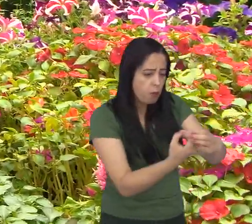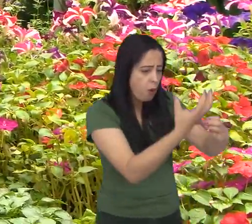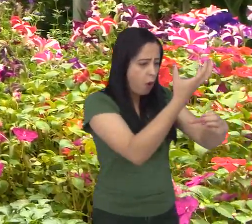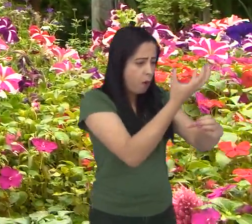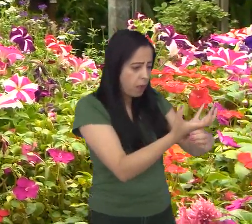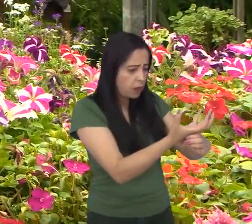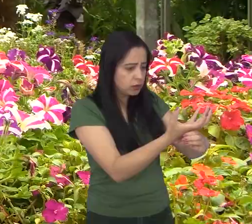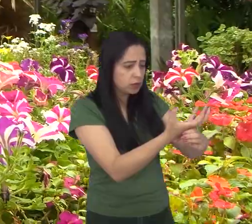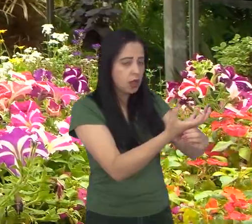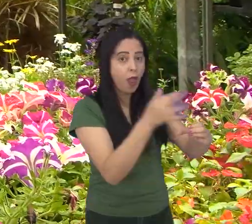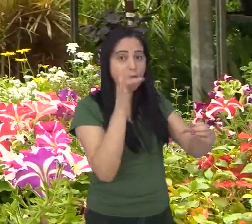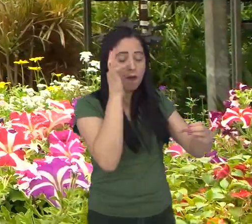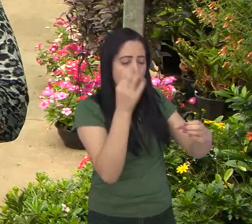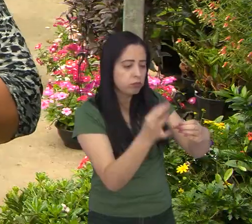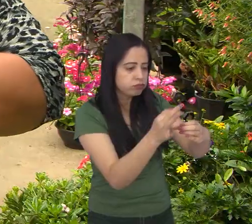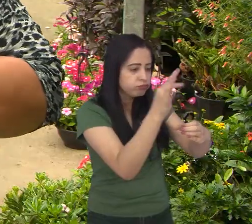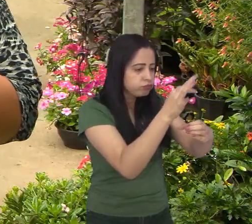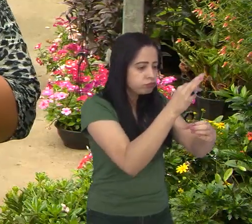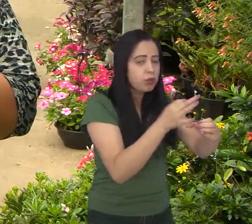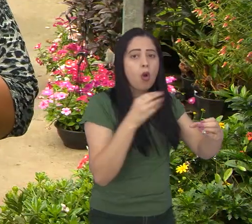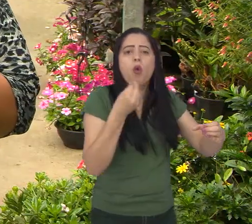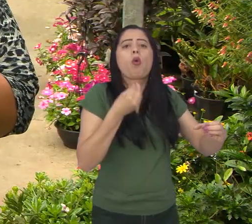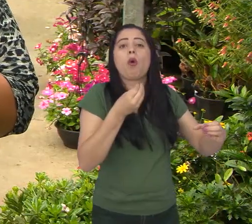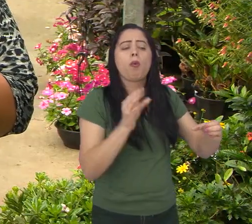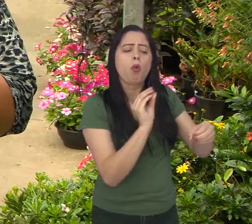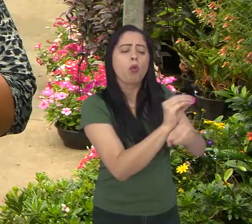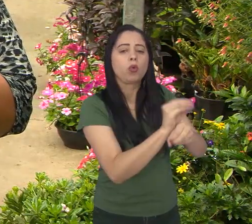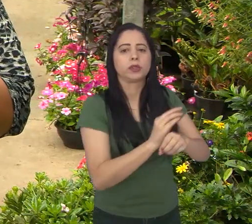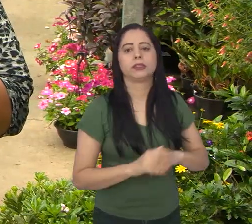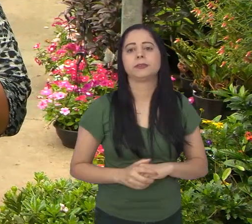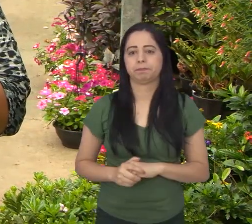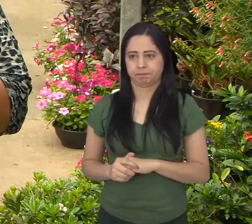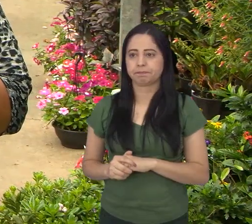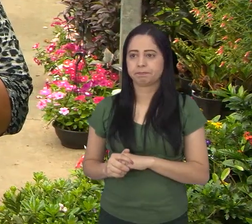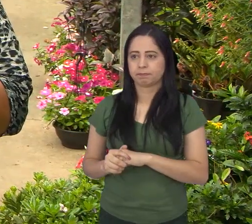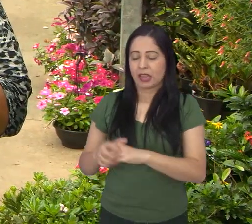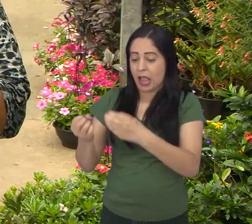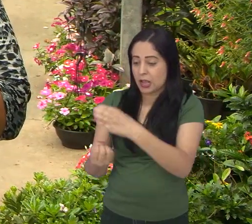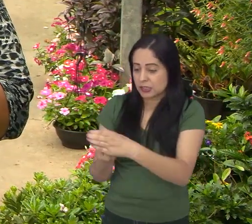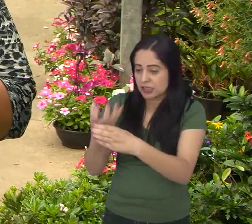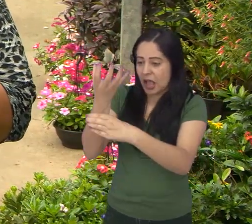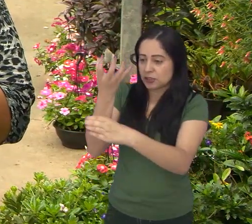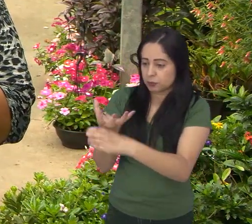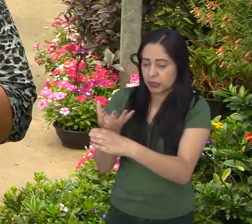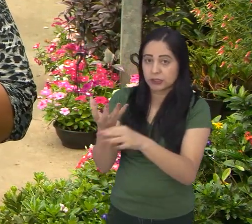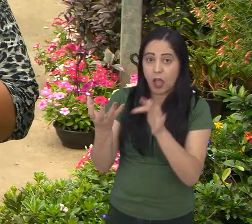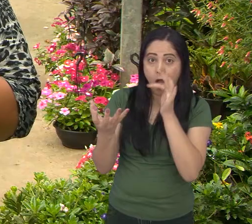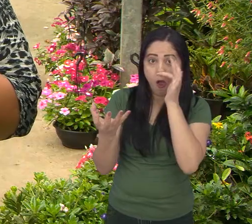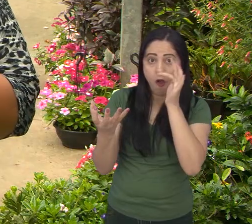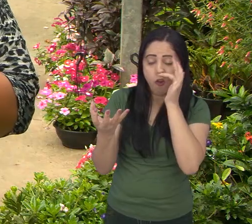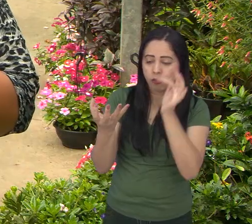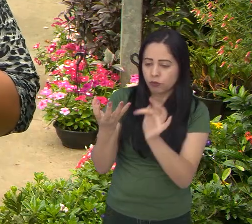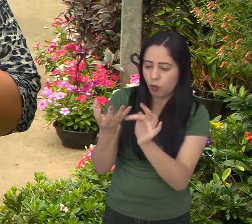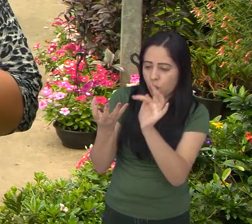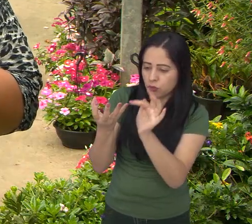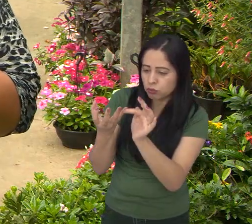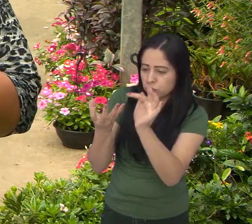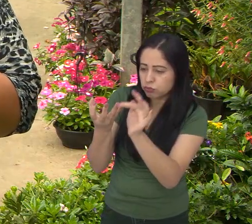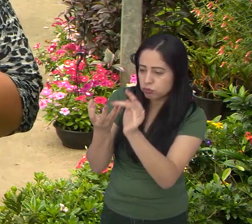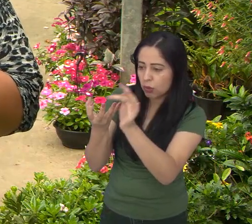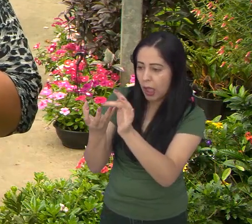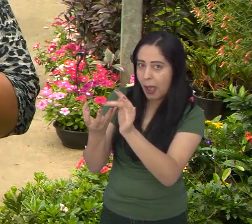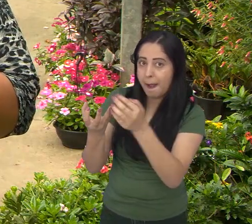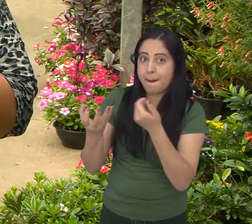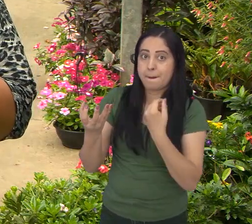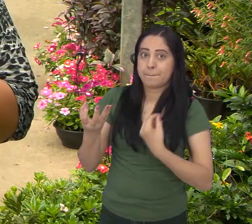as plantas que dão flores. E elas são plantas que elas precisam de um certo cuidado, porque se elas estão florescendo, eu tenho que dar um